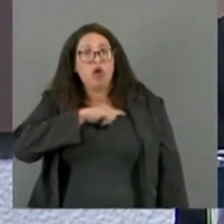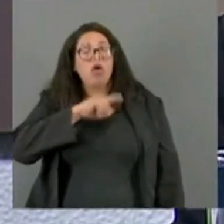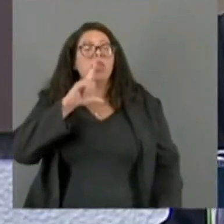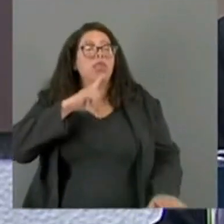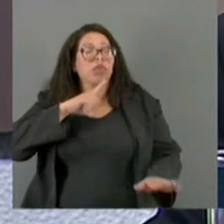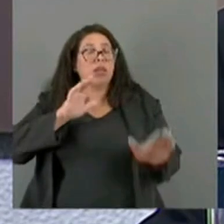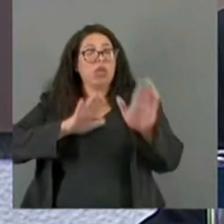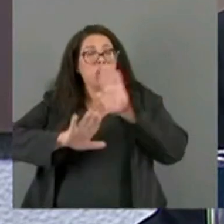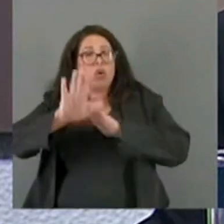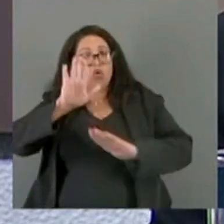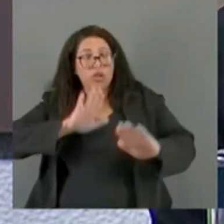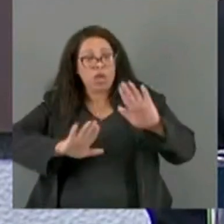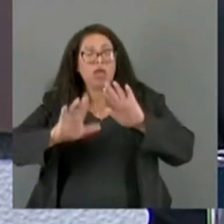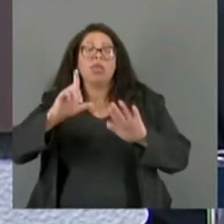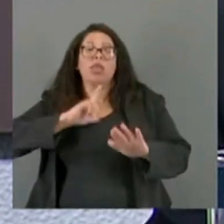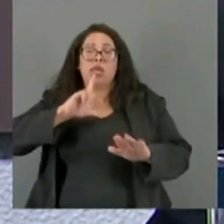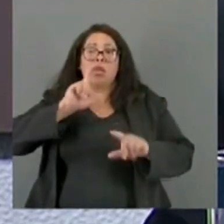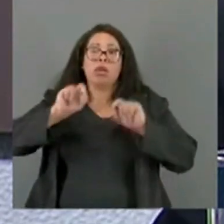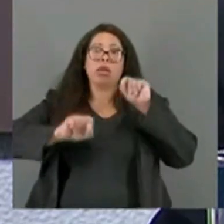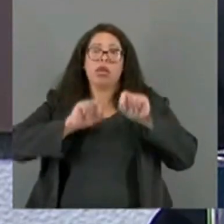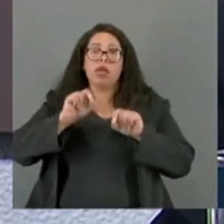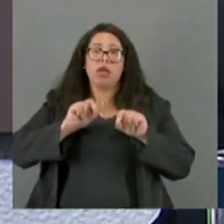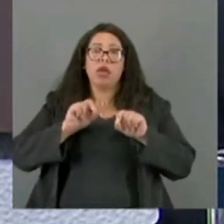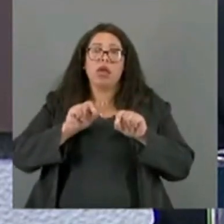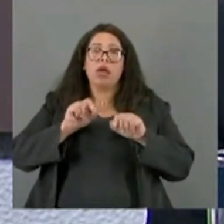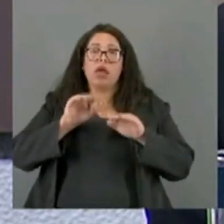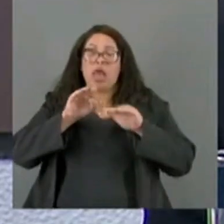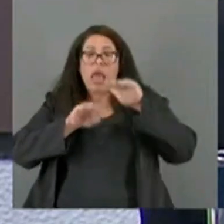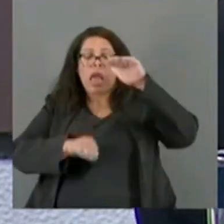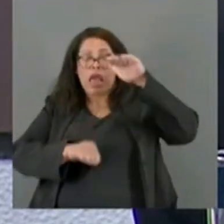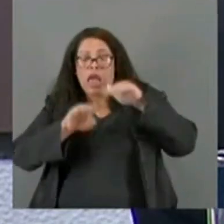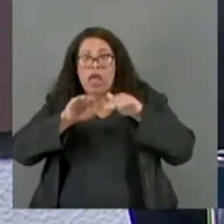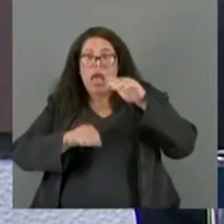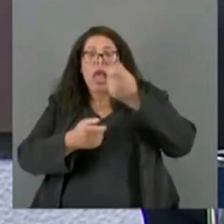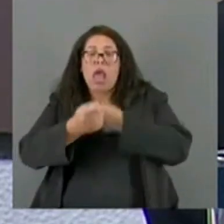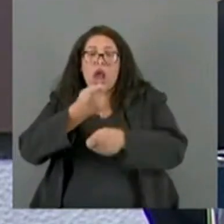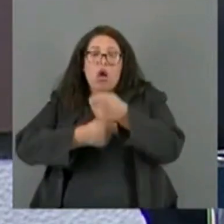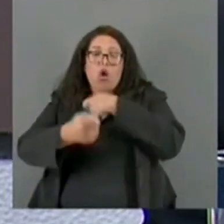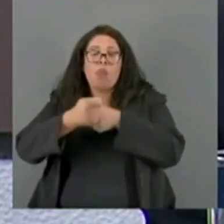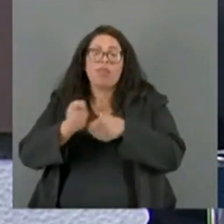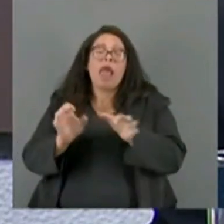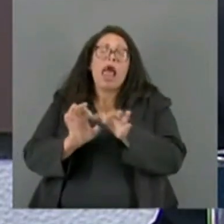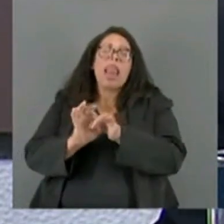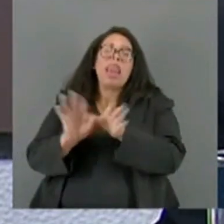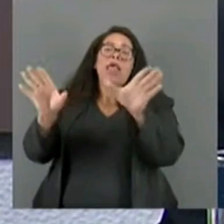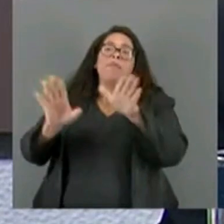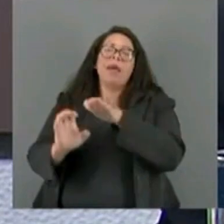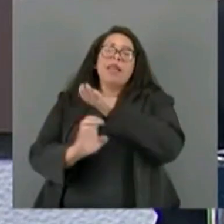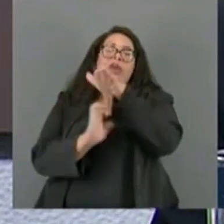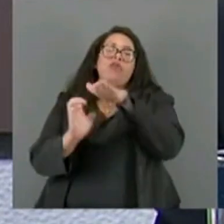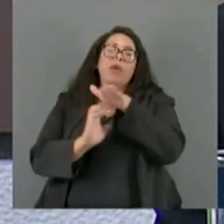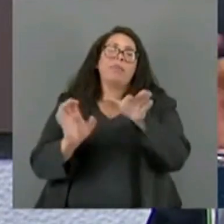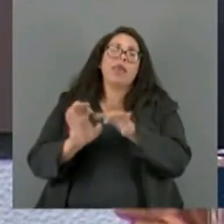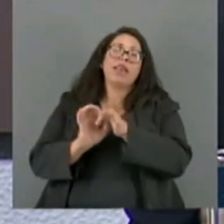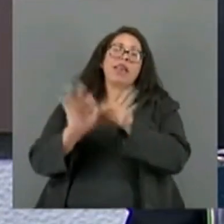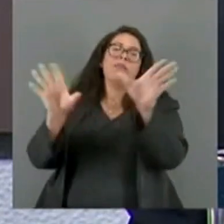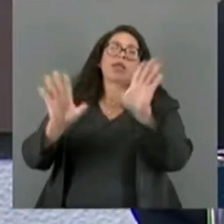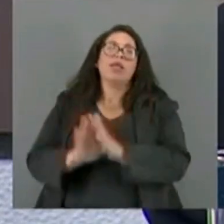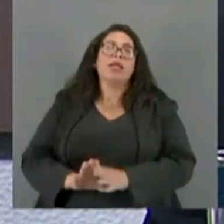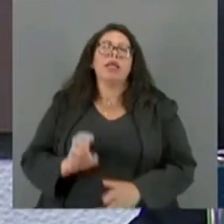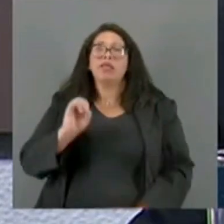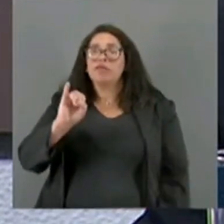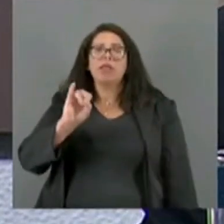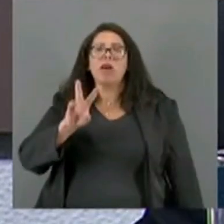cuidado do desequilíbrio econômico, para não conceder liminar em todas as situações, porque senão nós